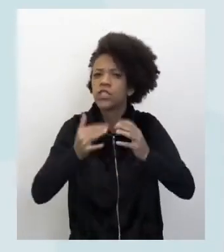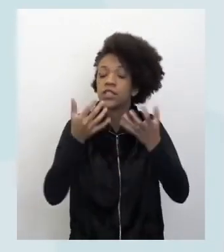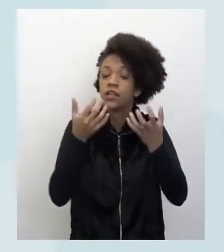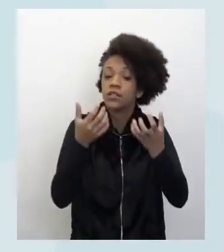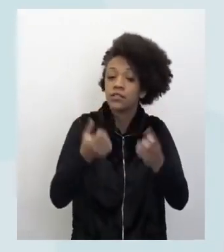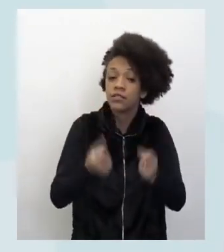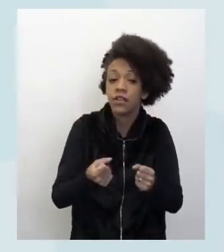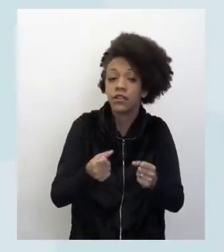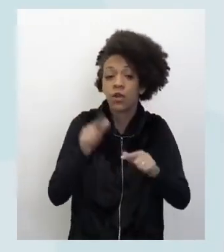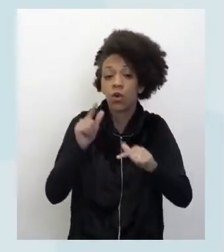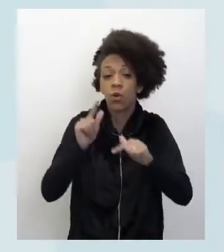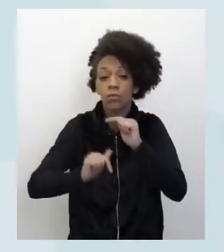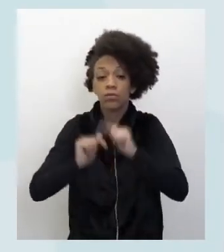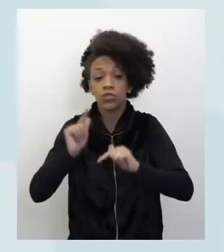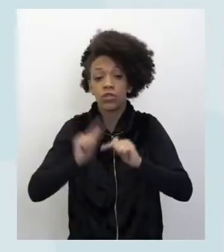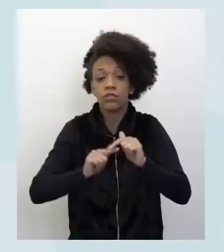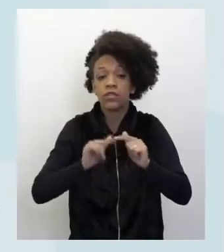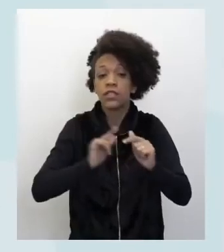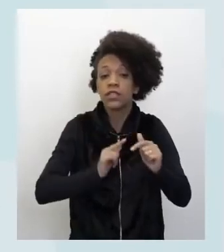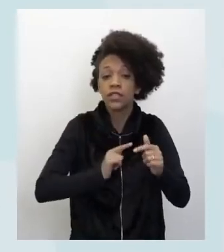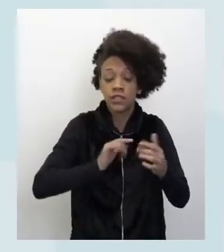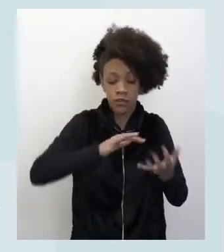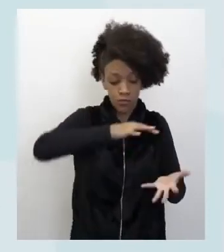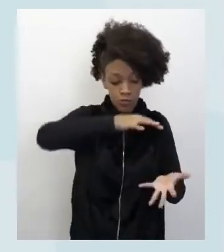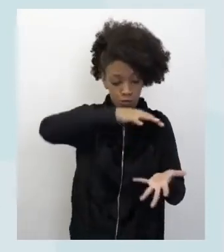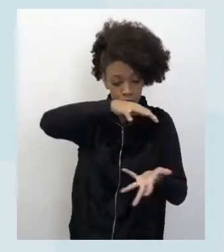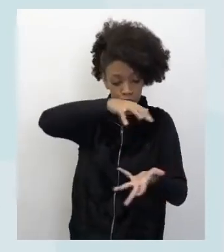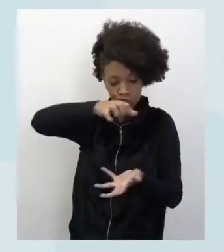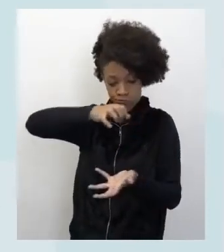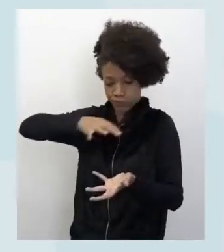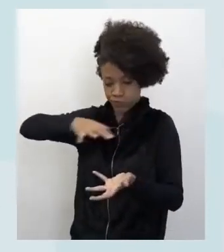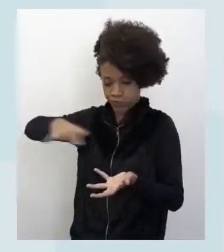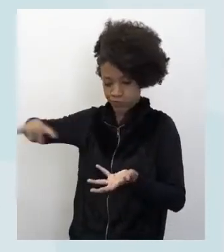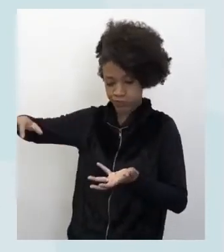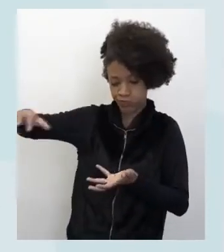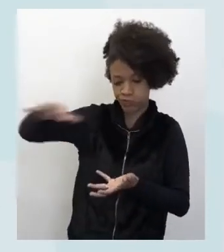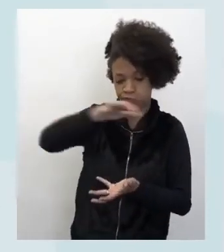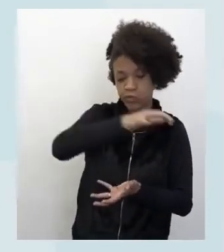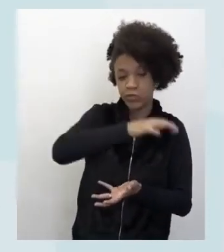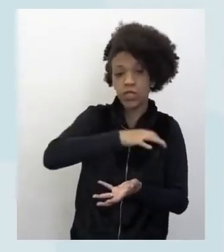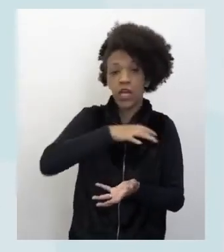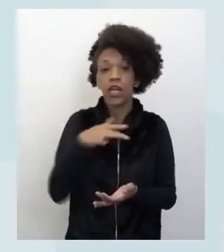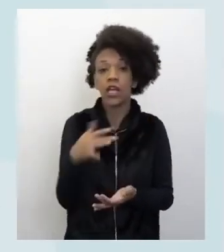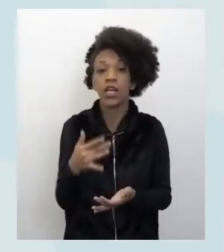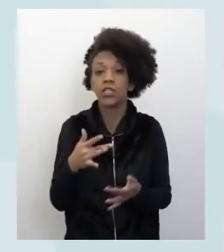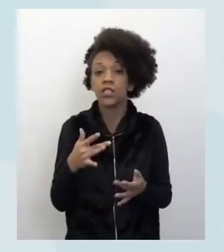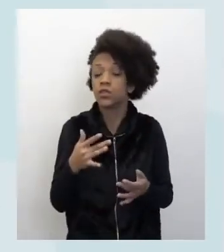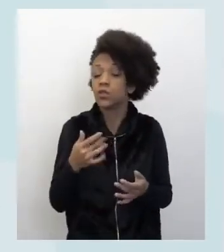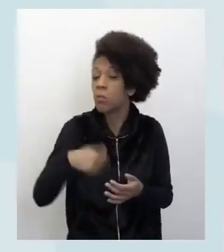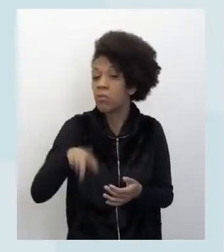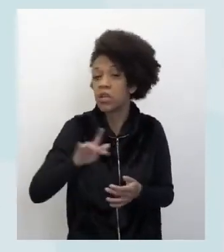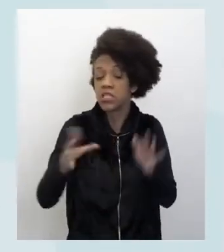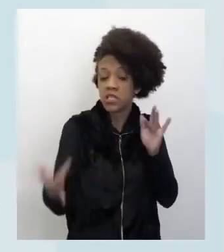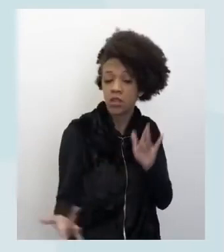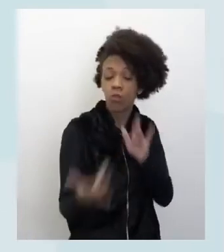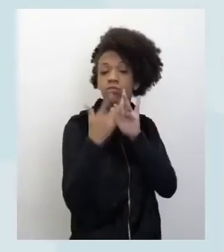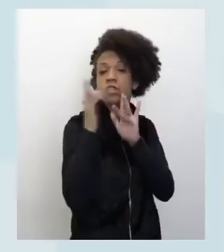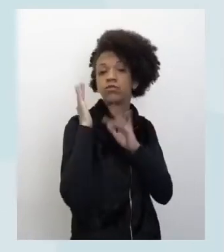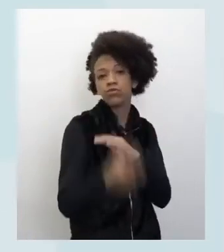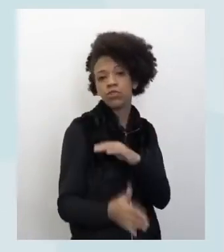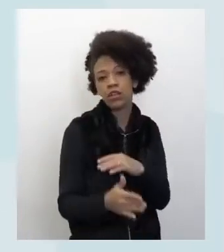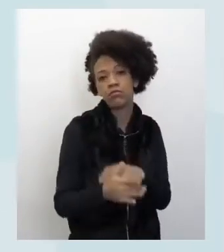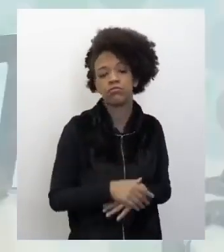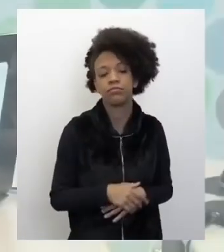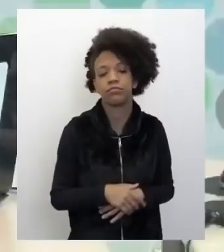dos objetos que compõem a superfície terrestre, sem a necessidade de contato direto com estes.